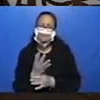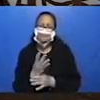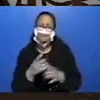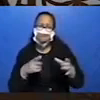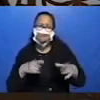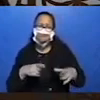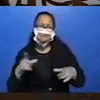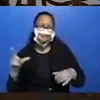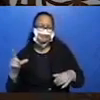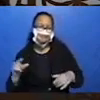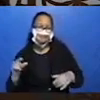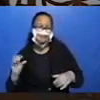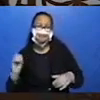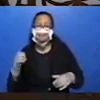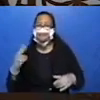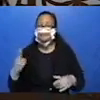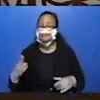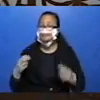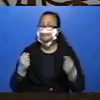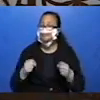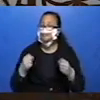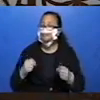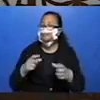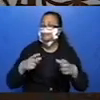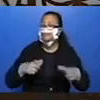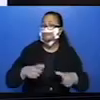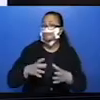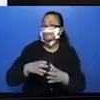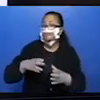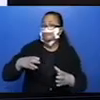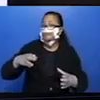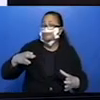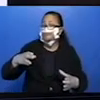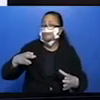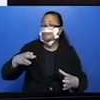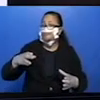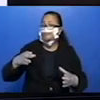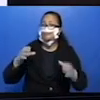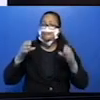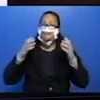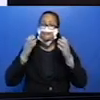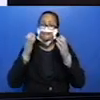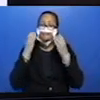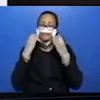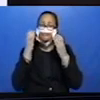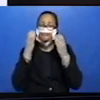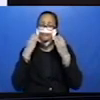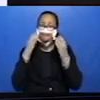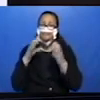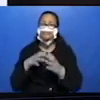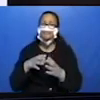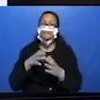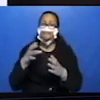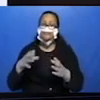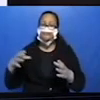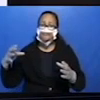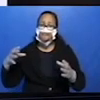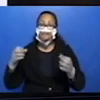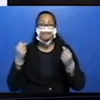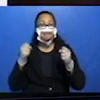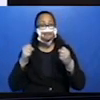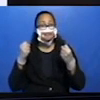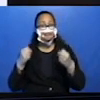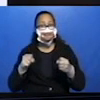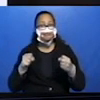bem amplo? Algumas hortaliças, como milho e abóbora, necessitam de